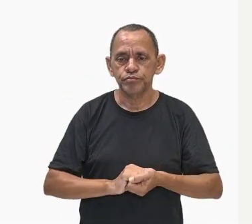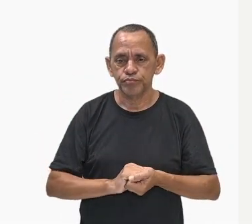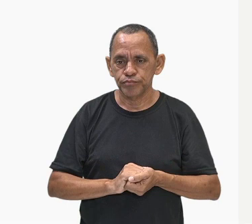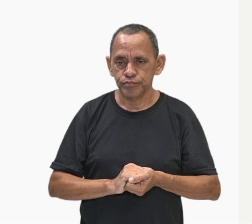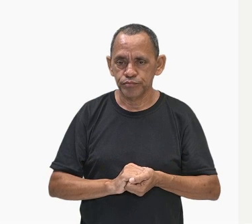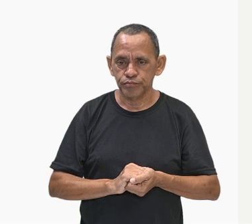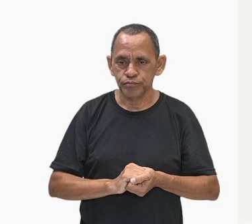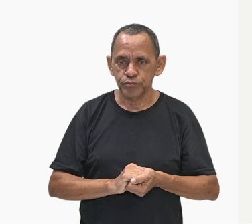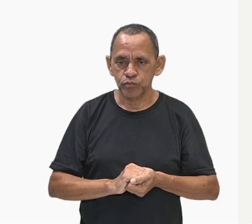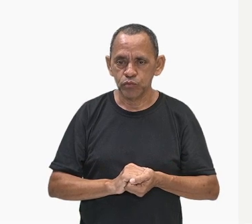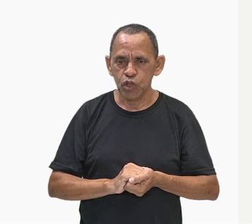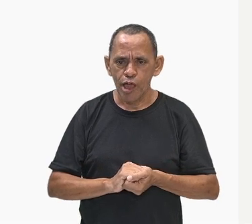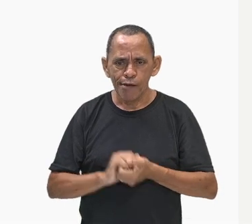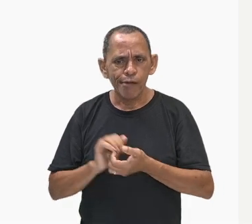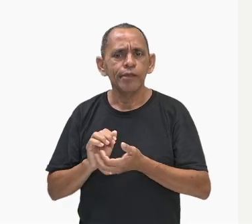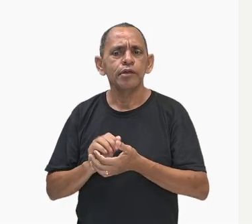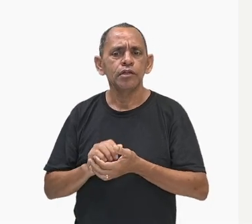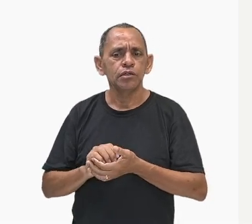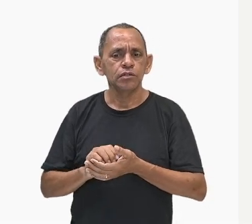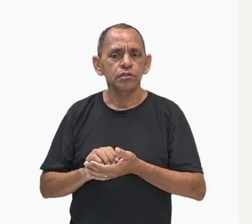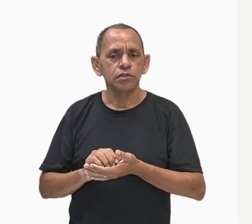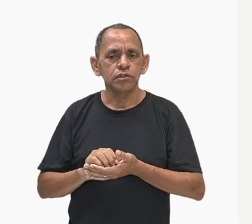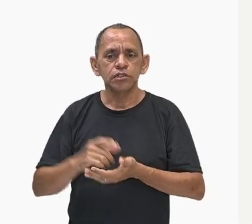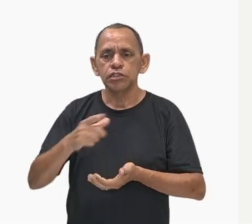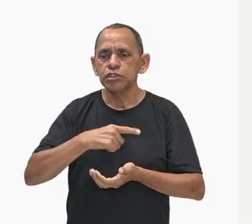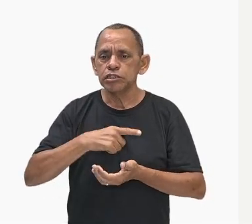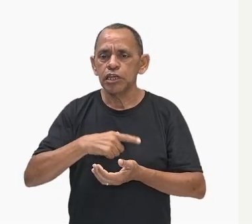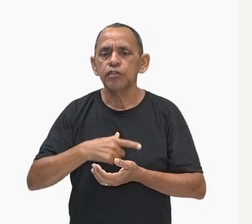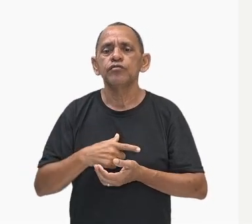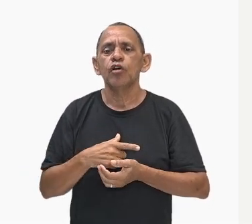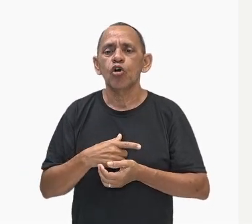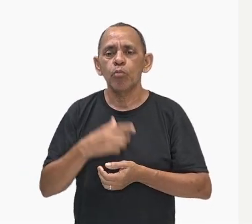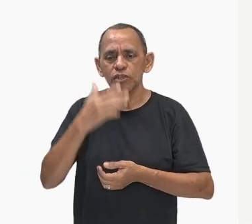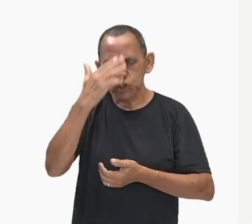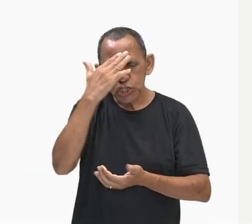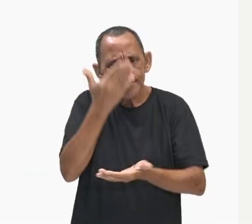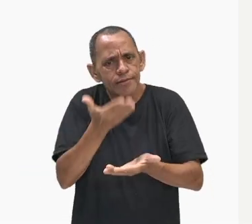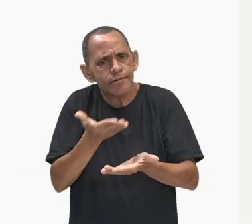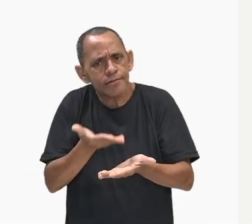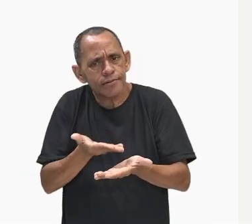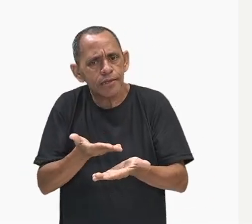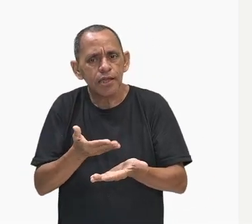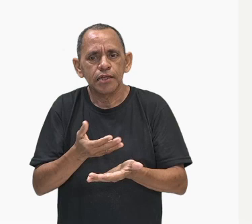Cromwell também tomou algumas medidas bastante impopulares, até porque ele não